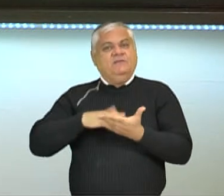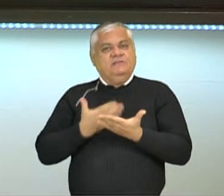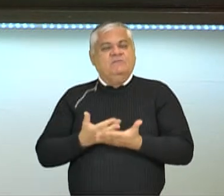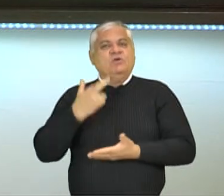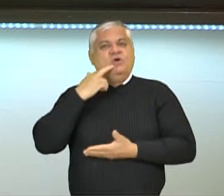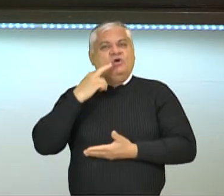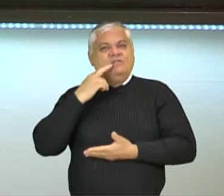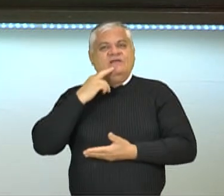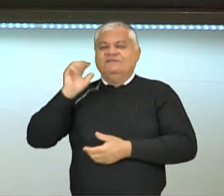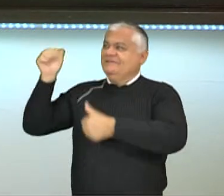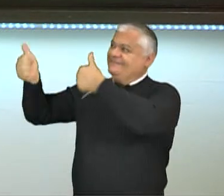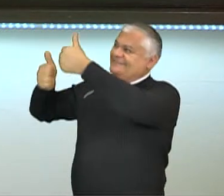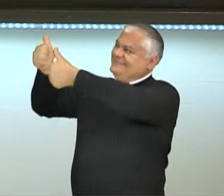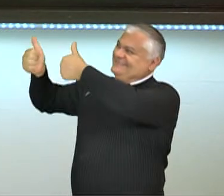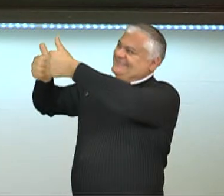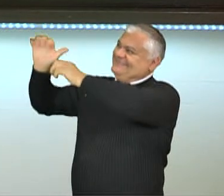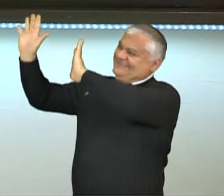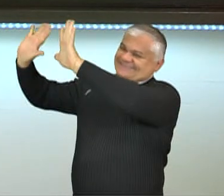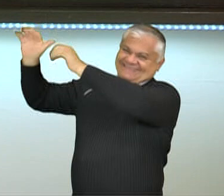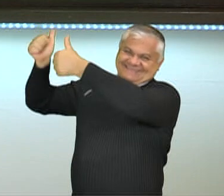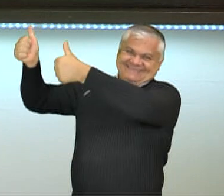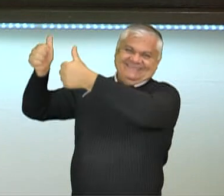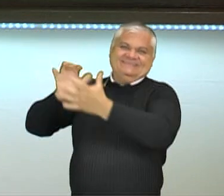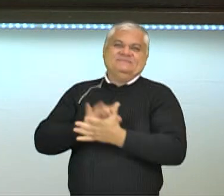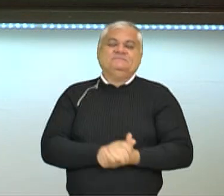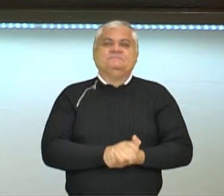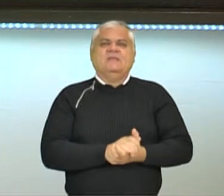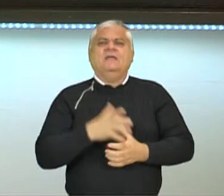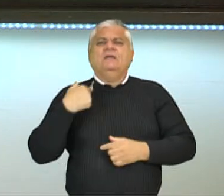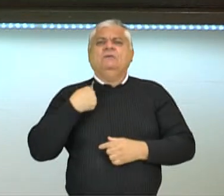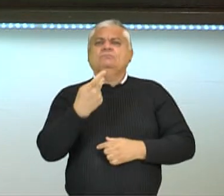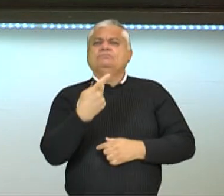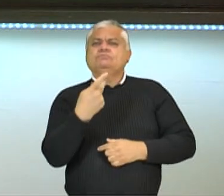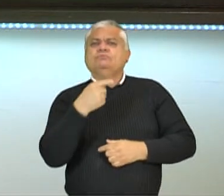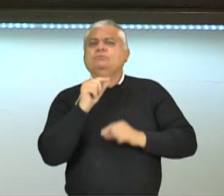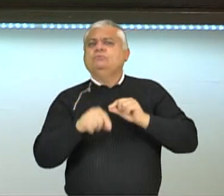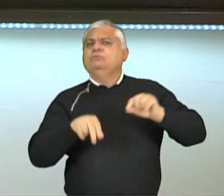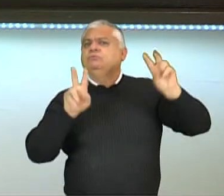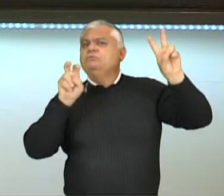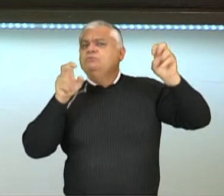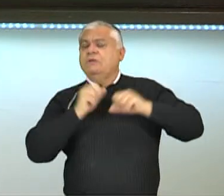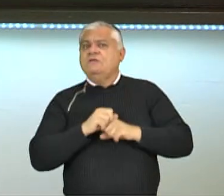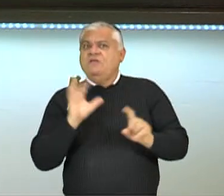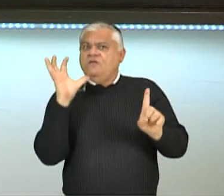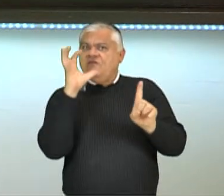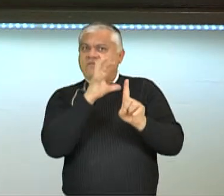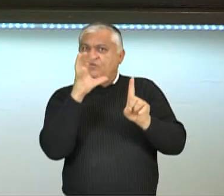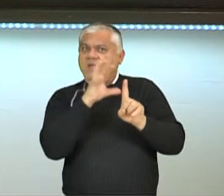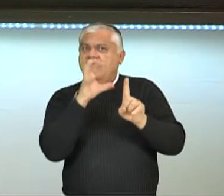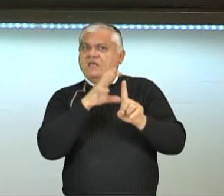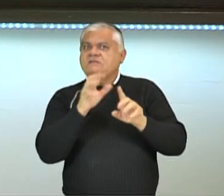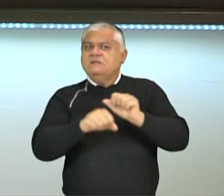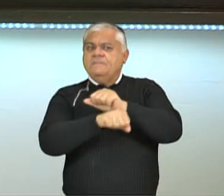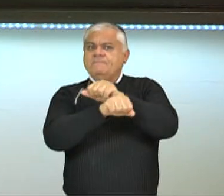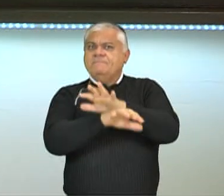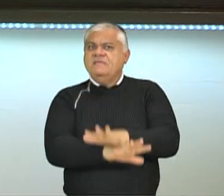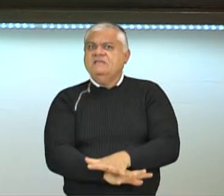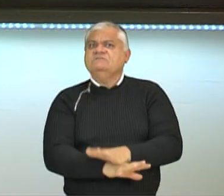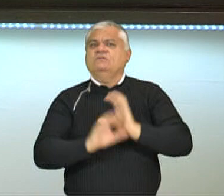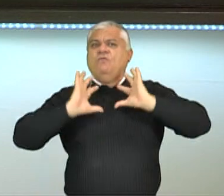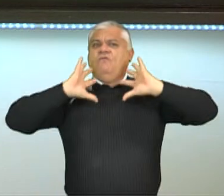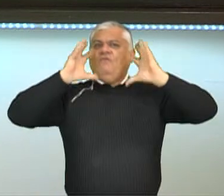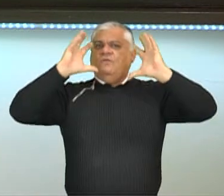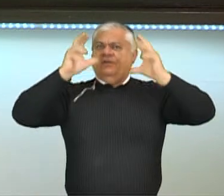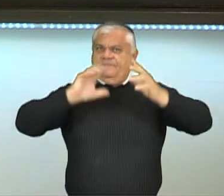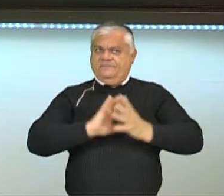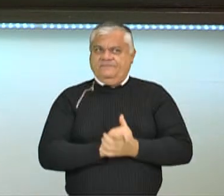intérprete Ronaldo. Oi, Ronaldo, tudo bem? E a gente está aqui para falar sobre a influência da mídia no